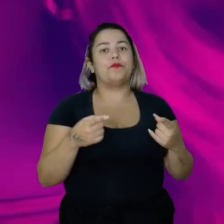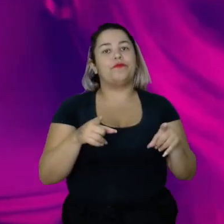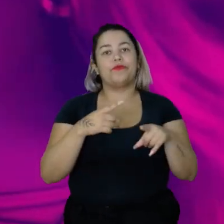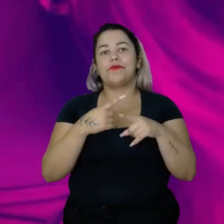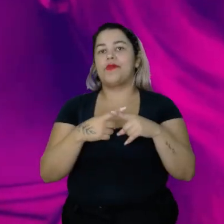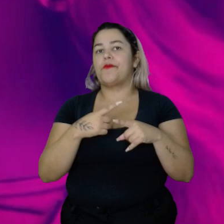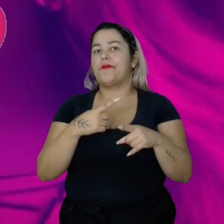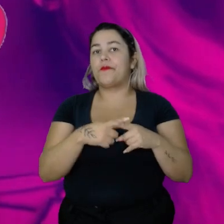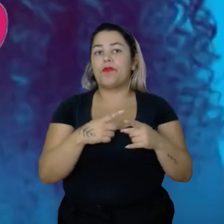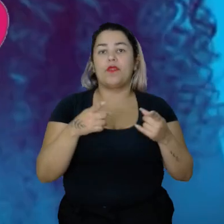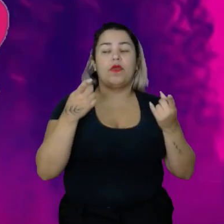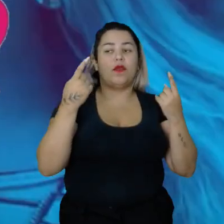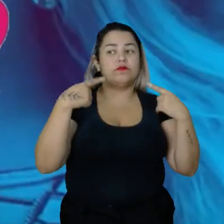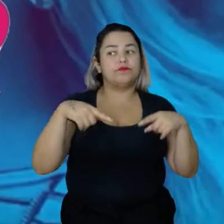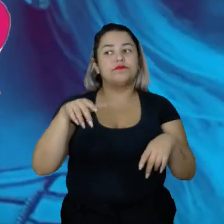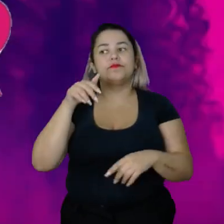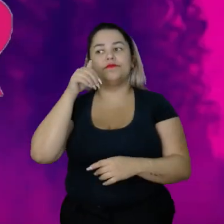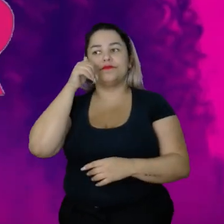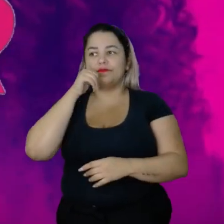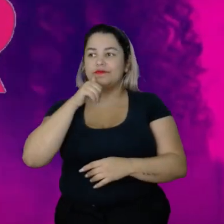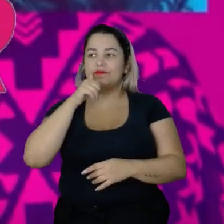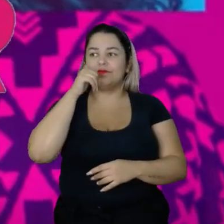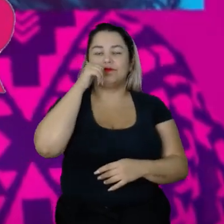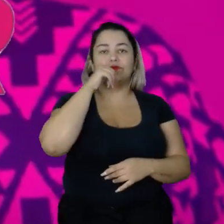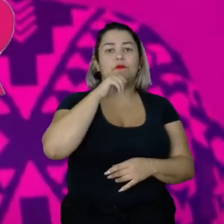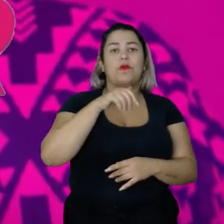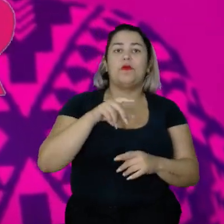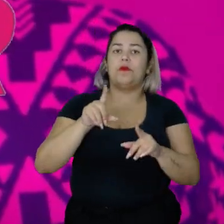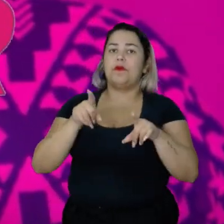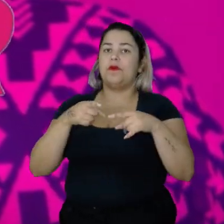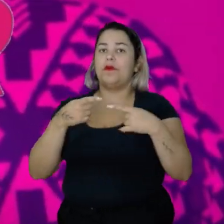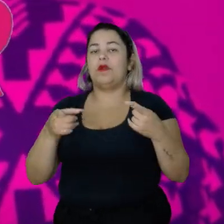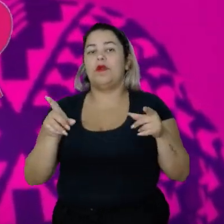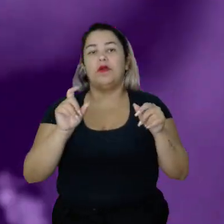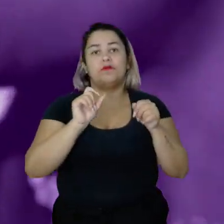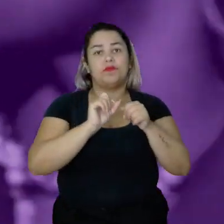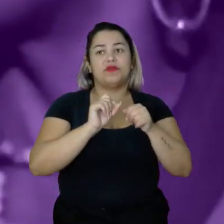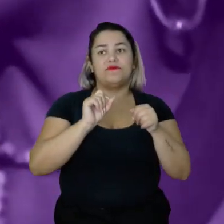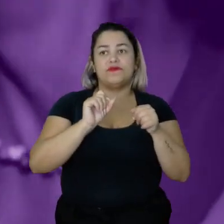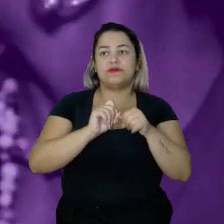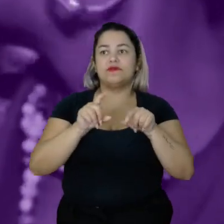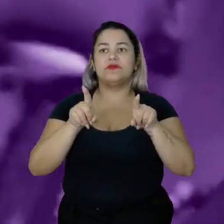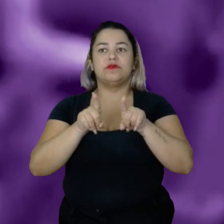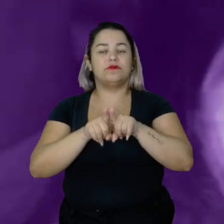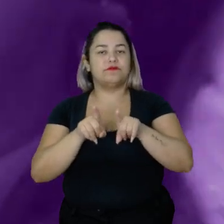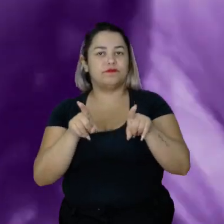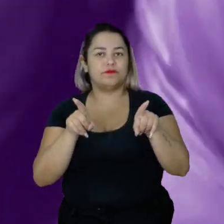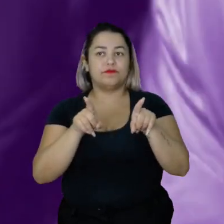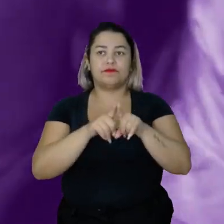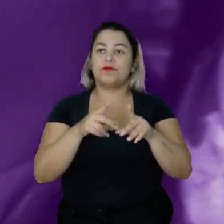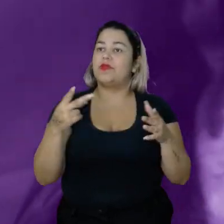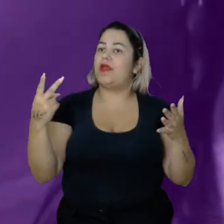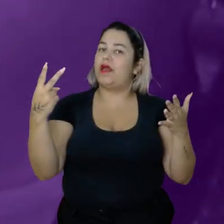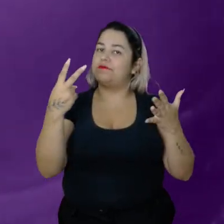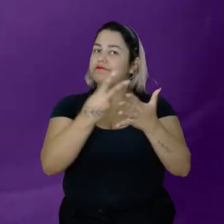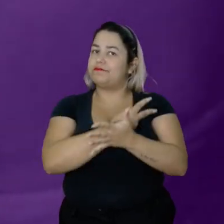Porque eu sou mulher pra fazer